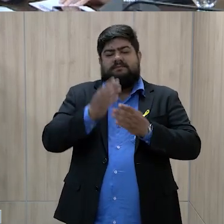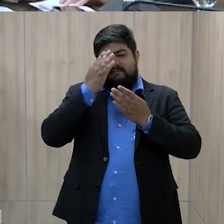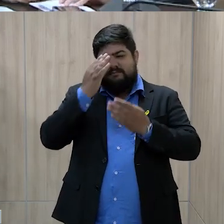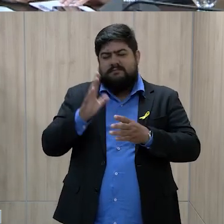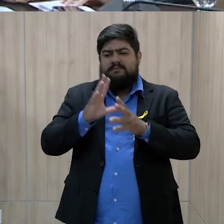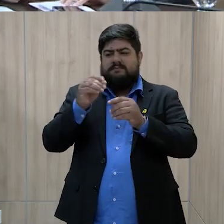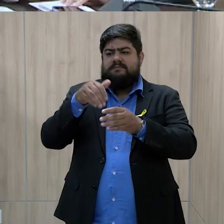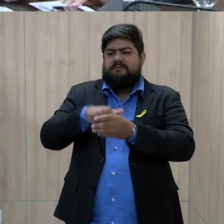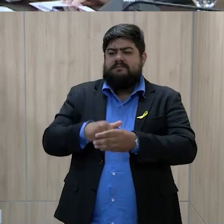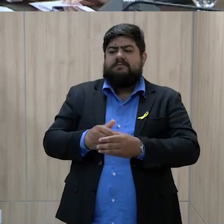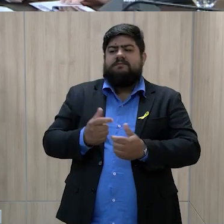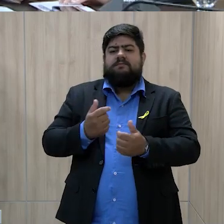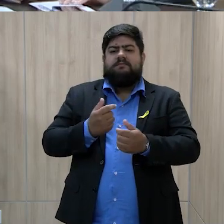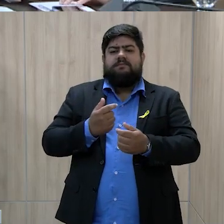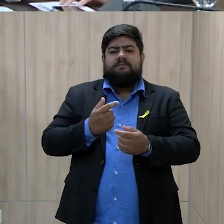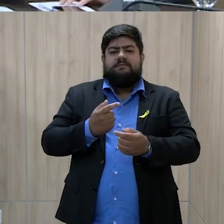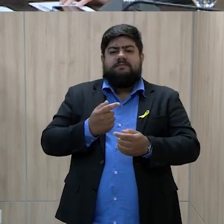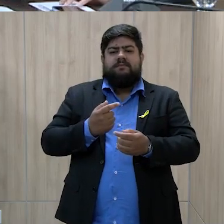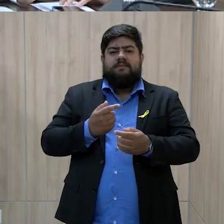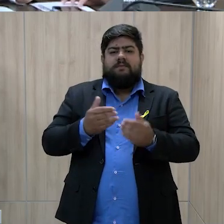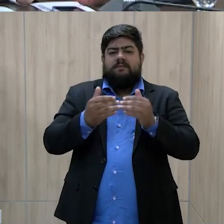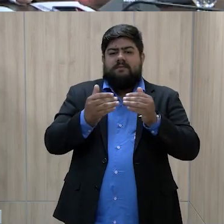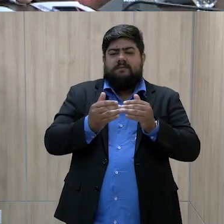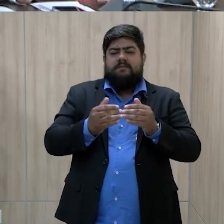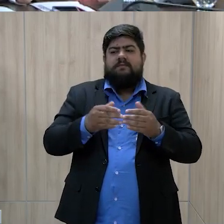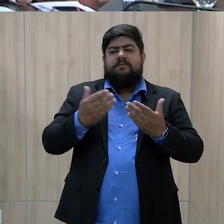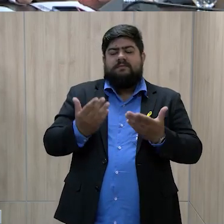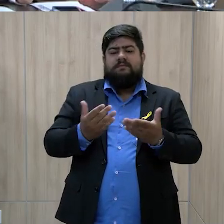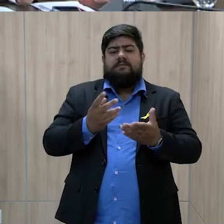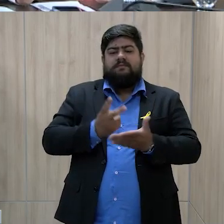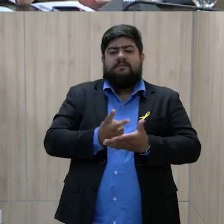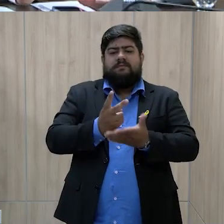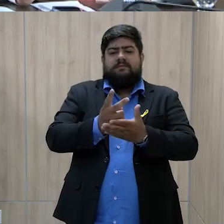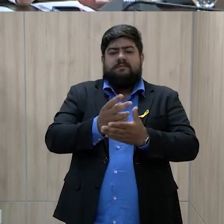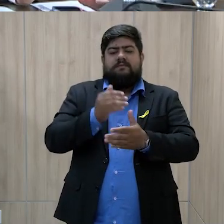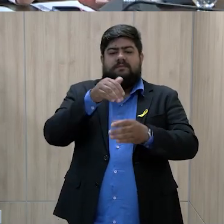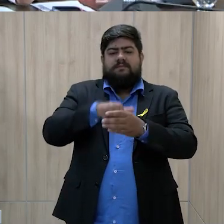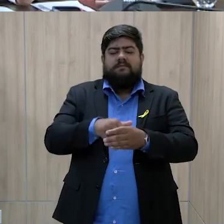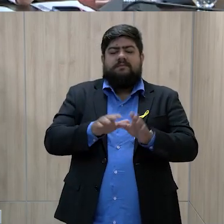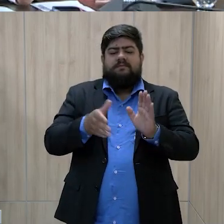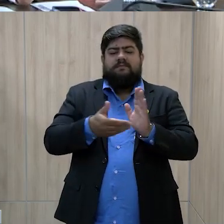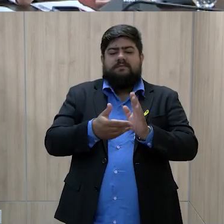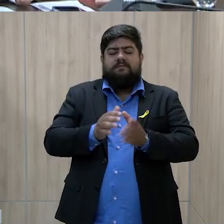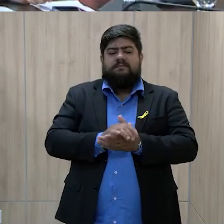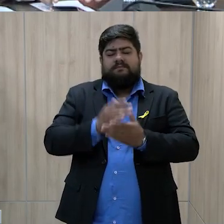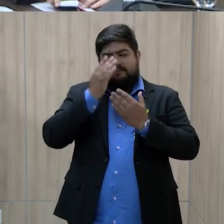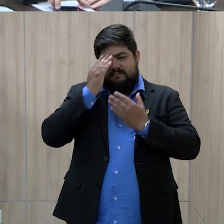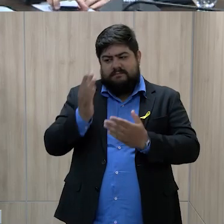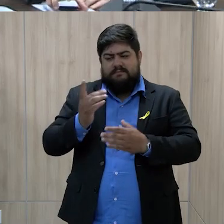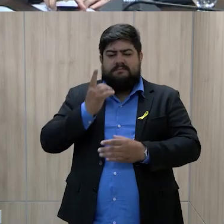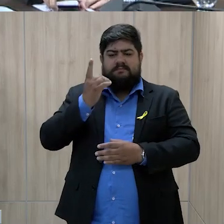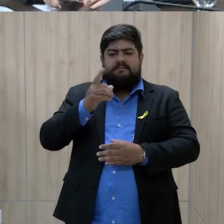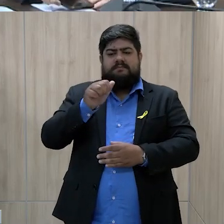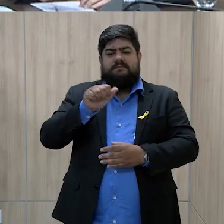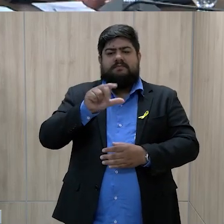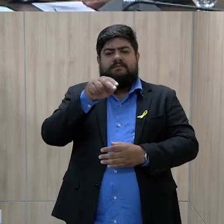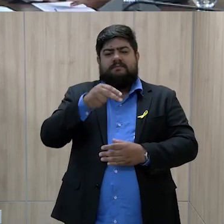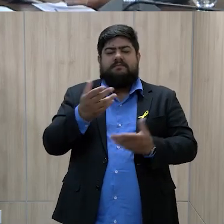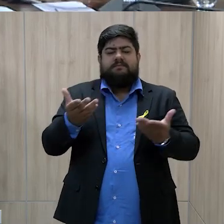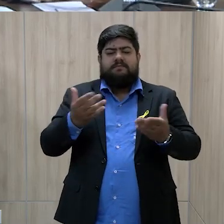então obrigado obrigado a todos os votos favoráveis e projeto então encaminha votação em plenário Obrigado Deputado